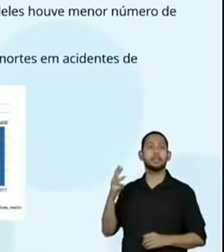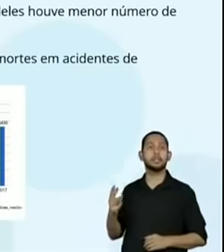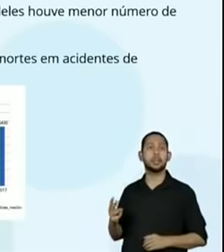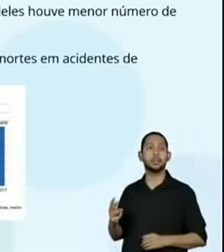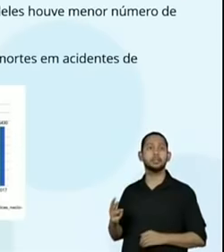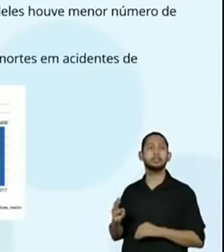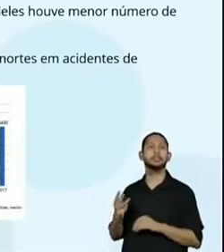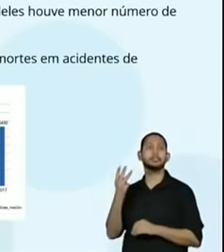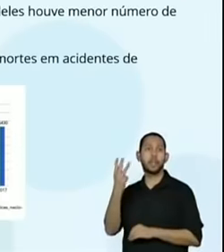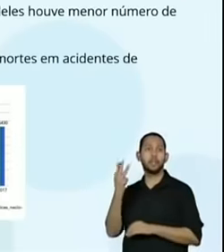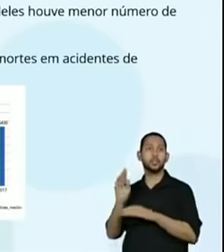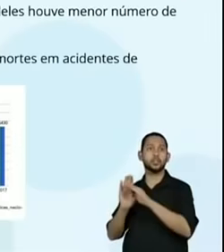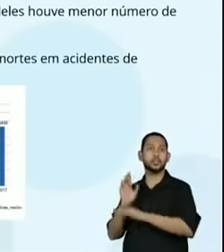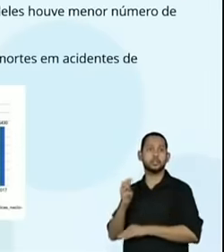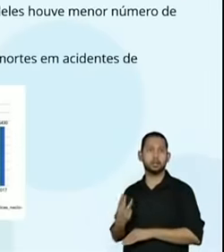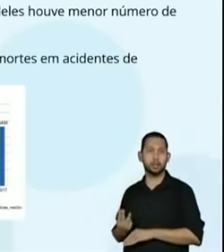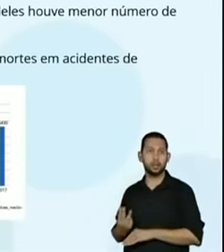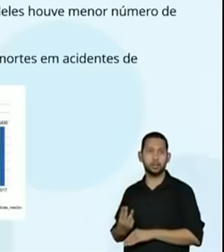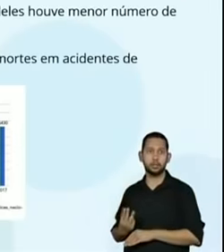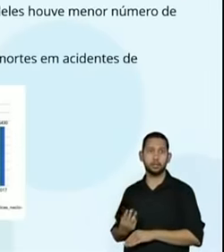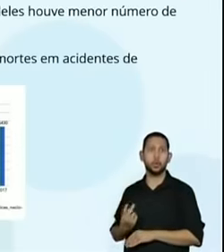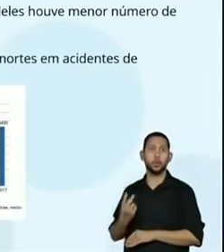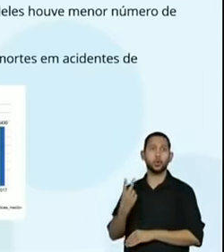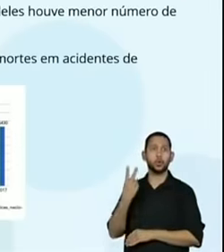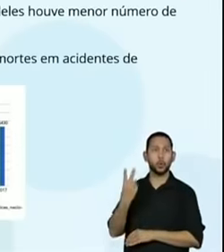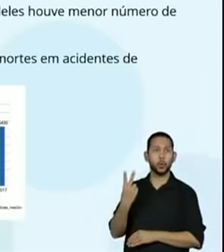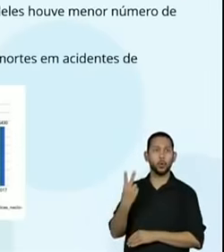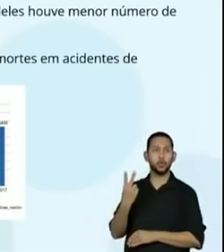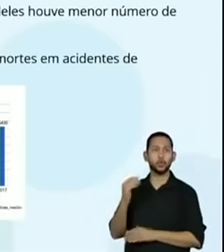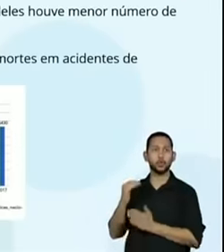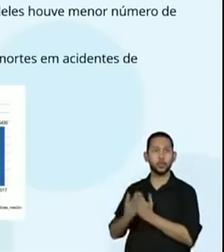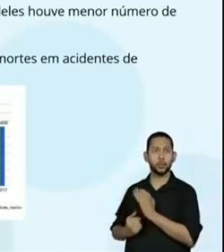tirar 4? 2 não dá, a gente vai emprestar.